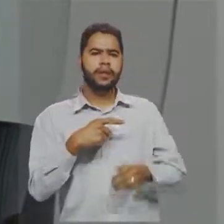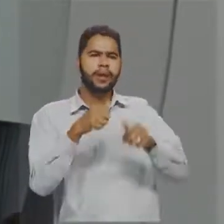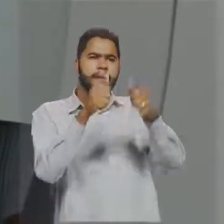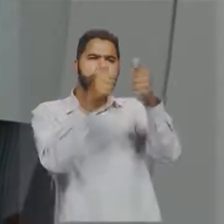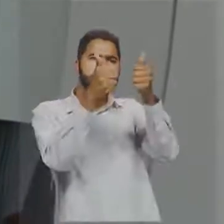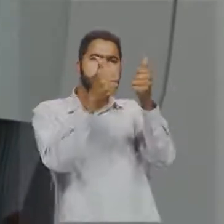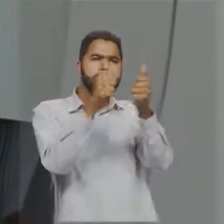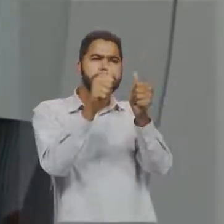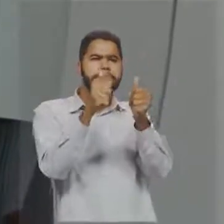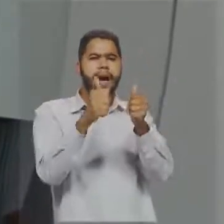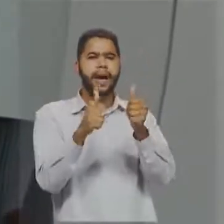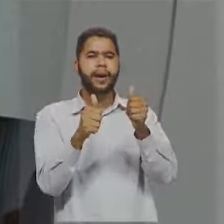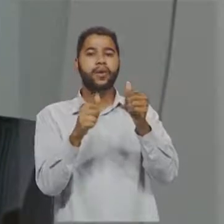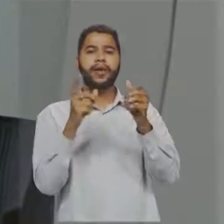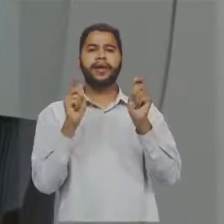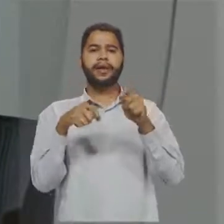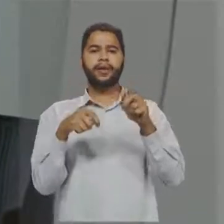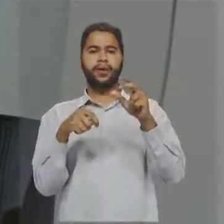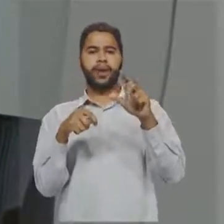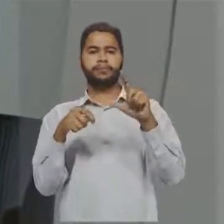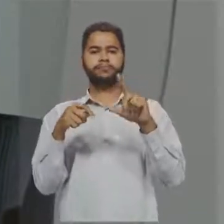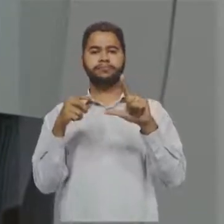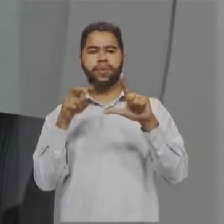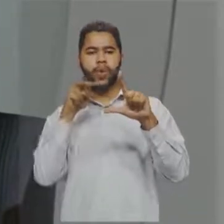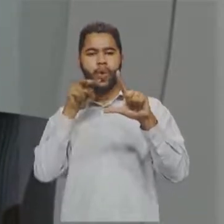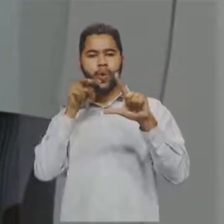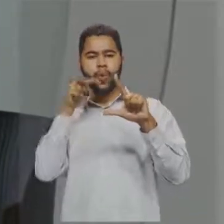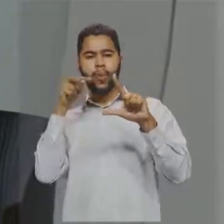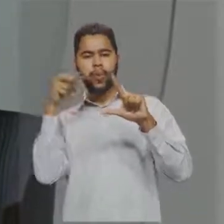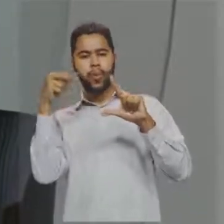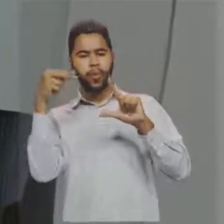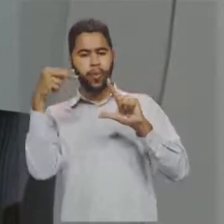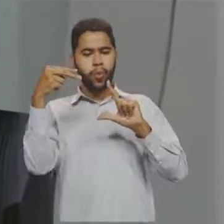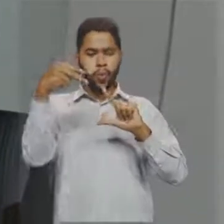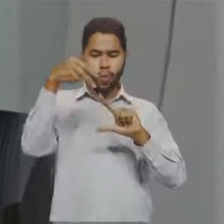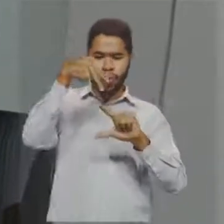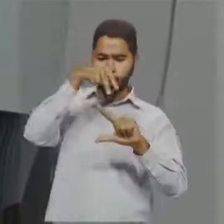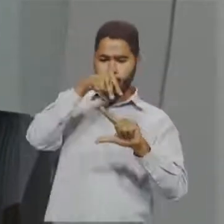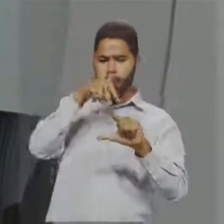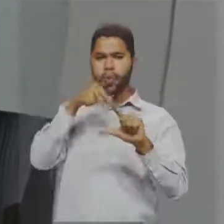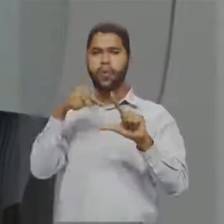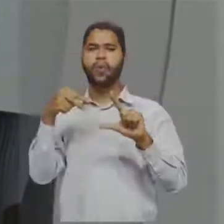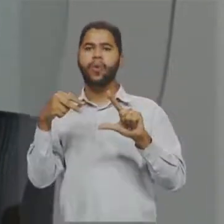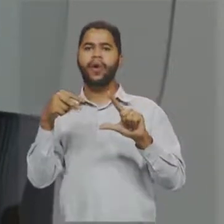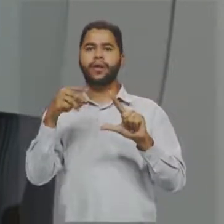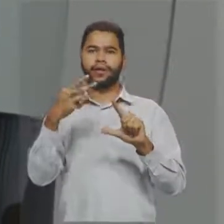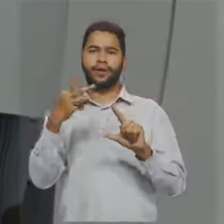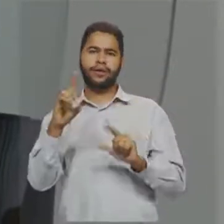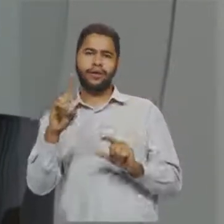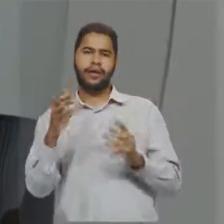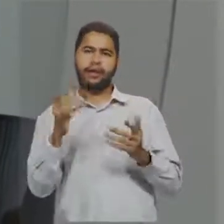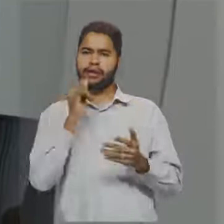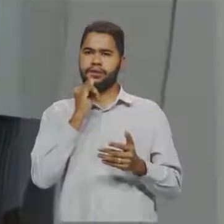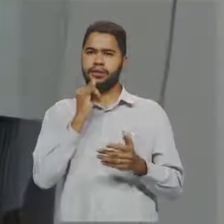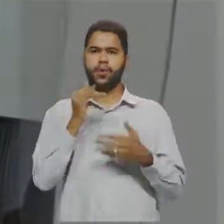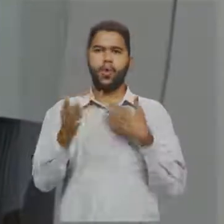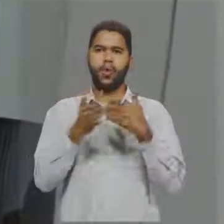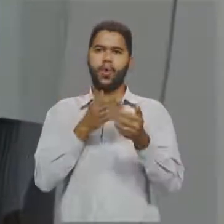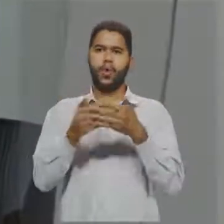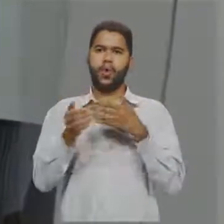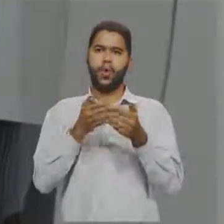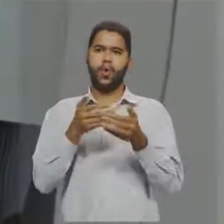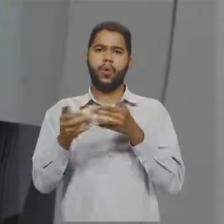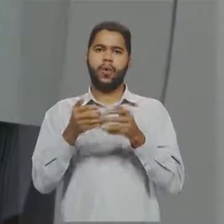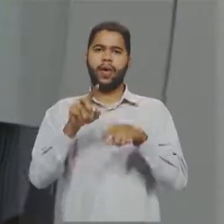dimensões, né? 3 dimensões, né? Como que você vai determinar isso? Você vai colocar qualquer objeto. Por exemplo, eu